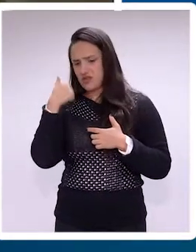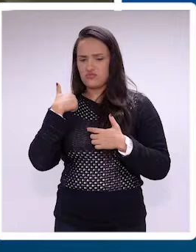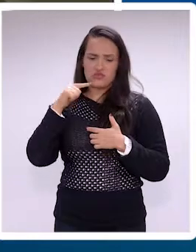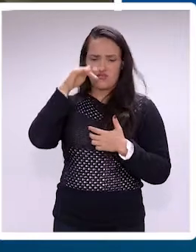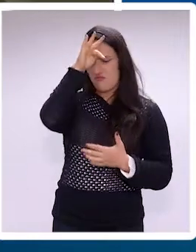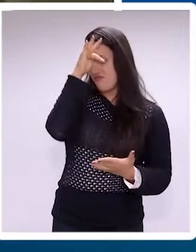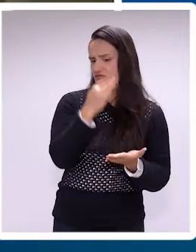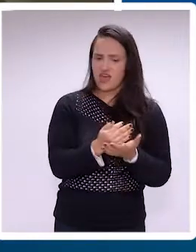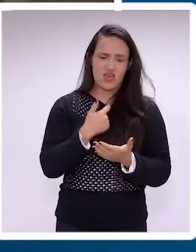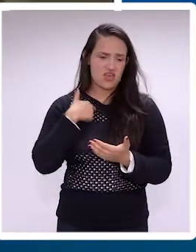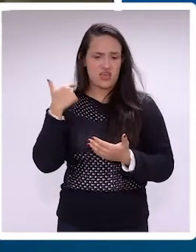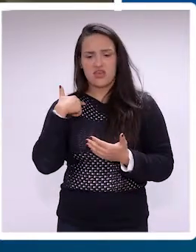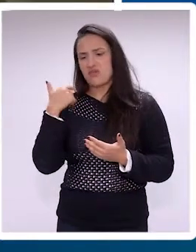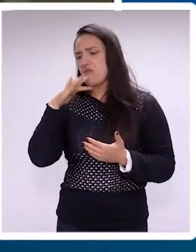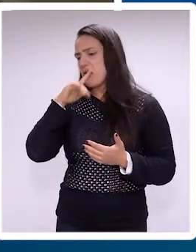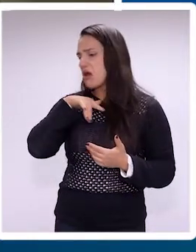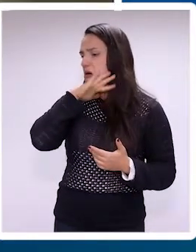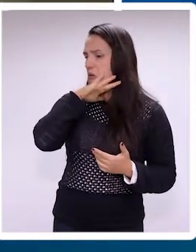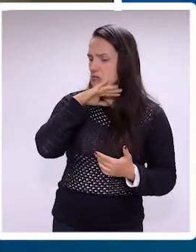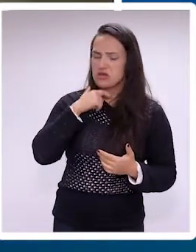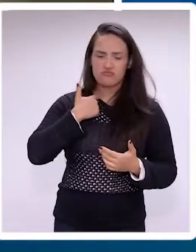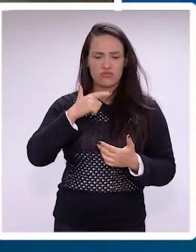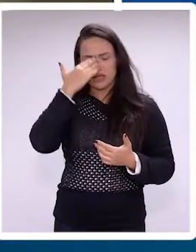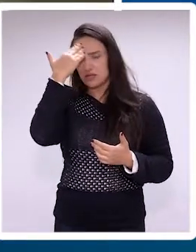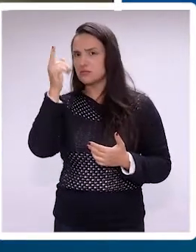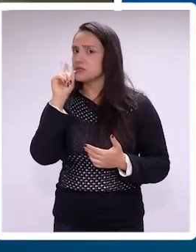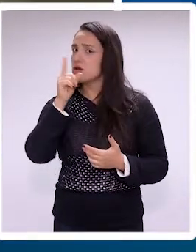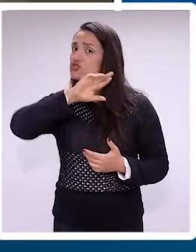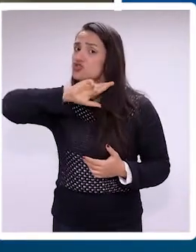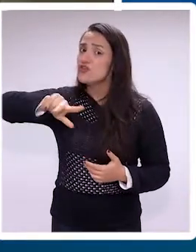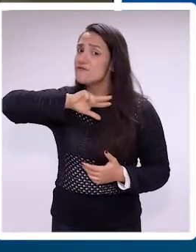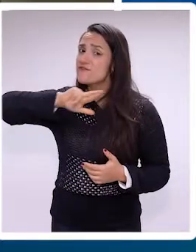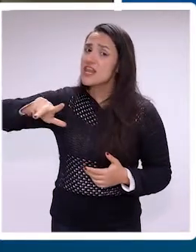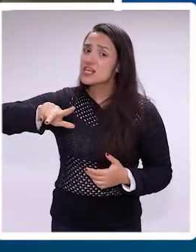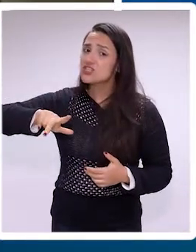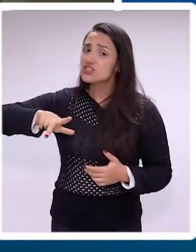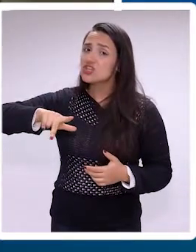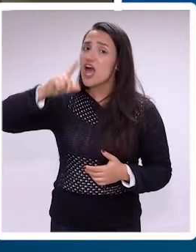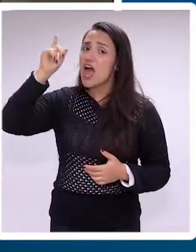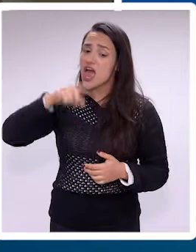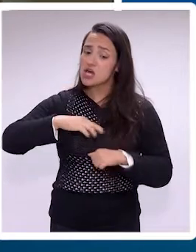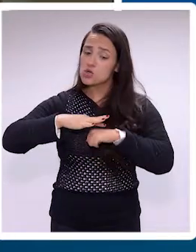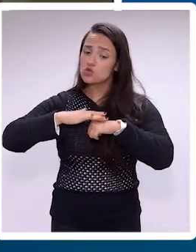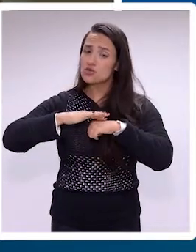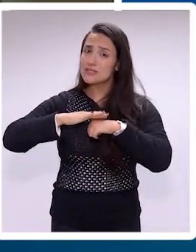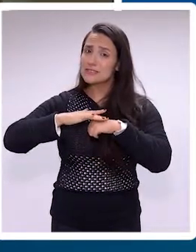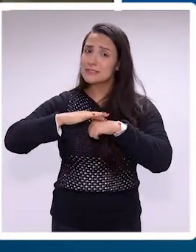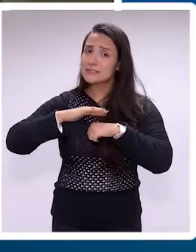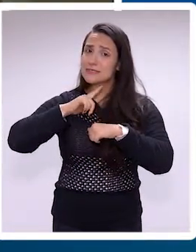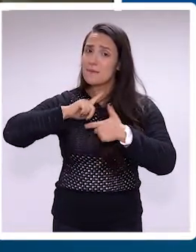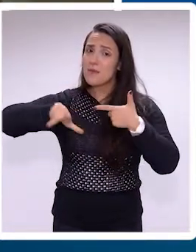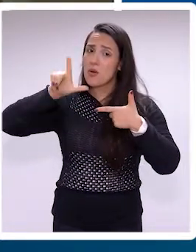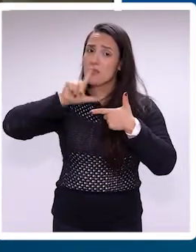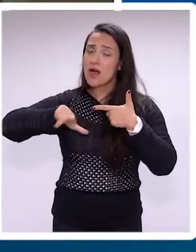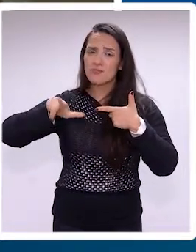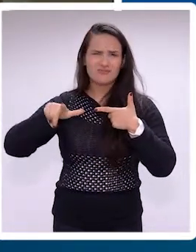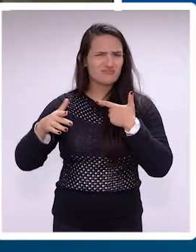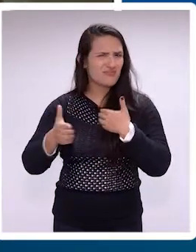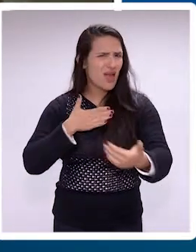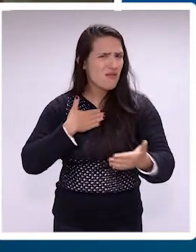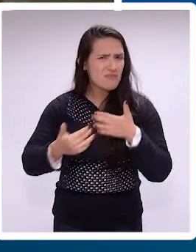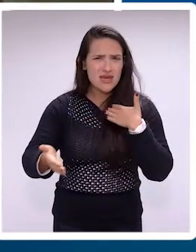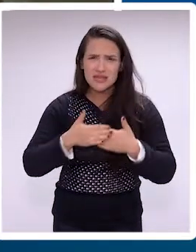porque ela seja ingrata. São doenças que afetam independente de qualquer